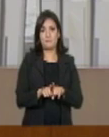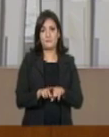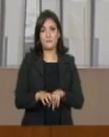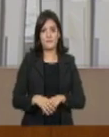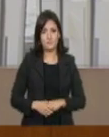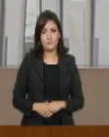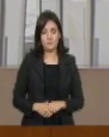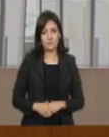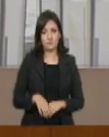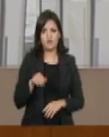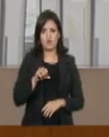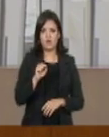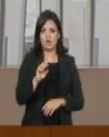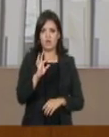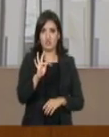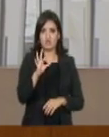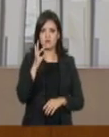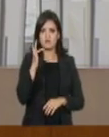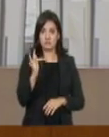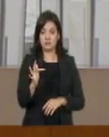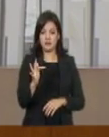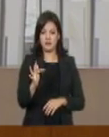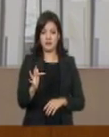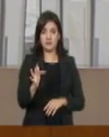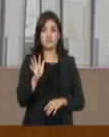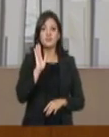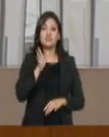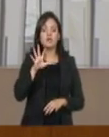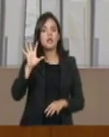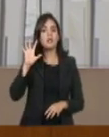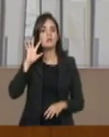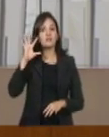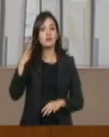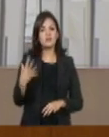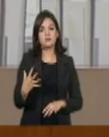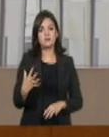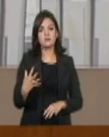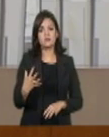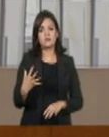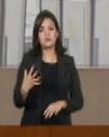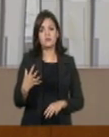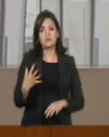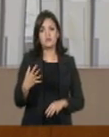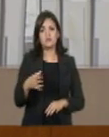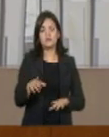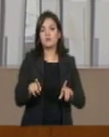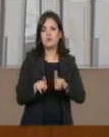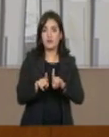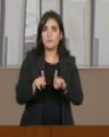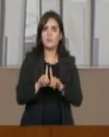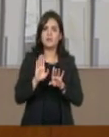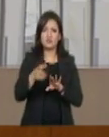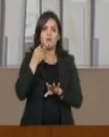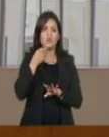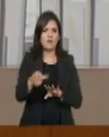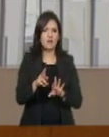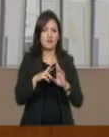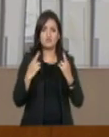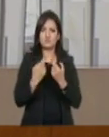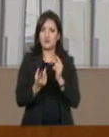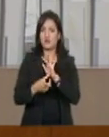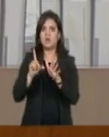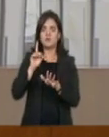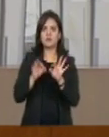este Supremo Tribunal Federal já decidiu. E já foi citado em sessões anteriores desse julgamento o